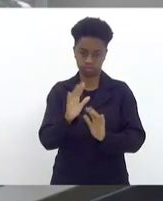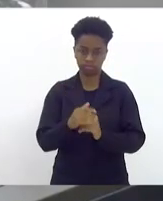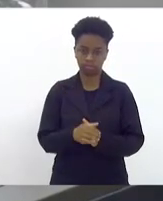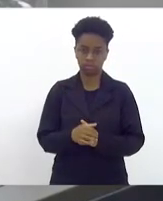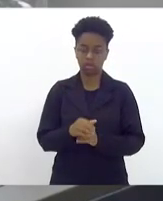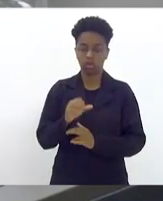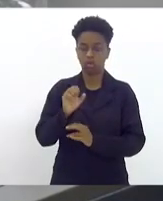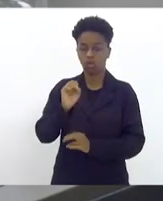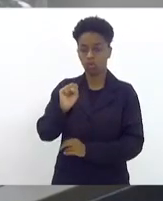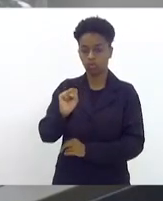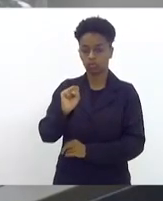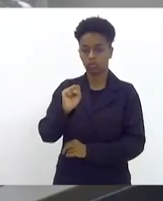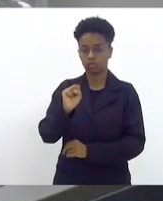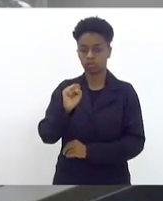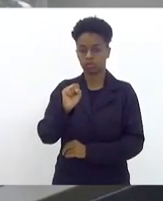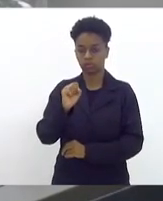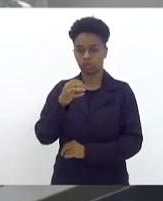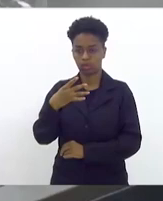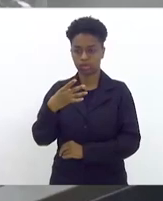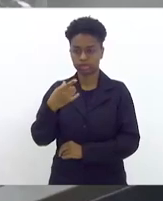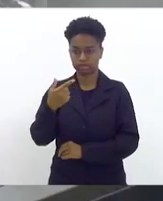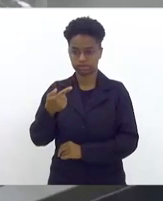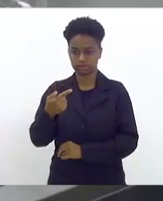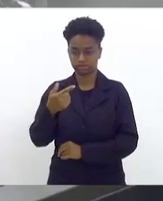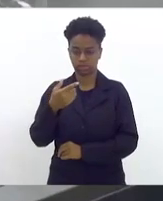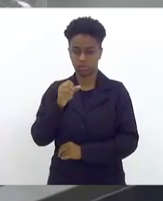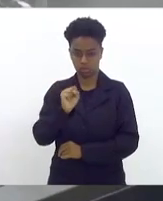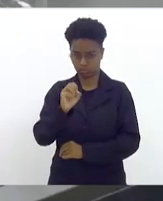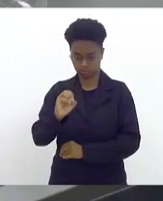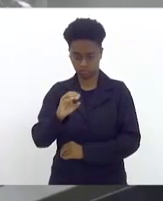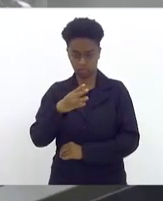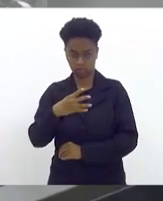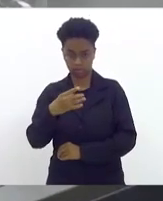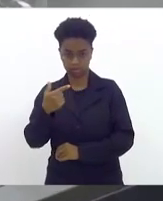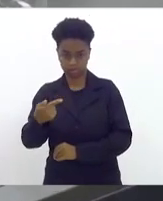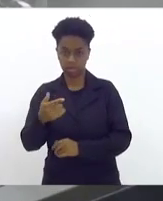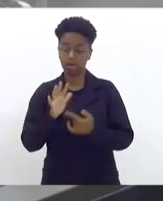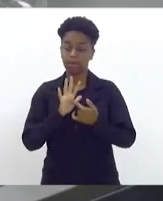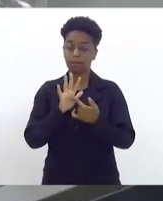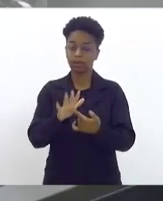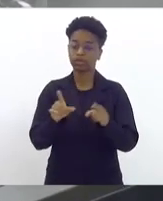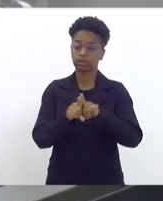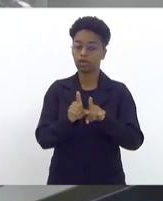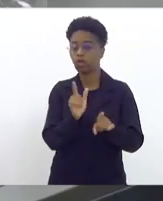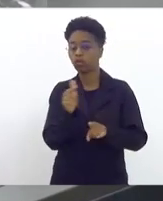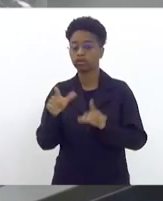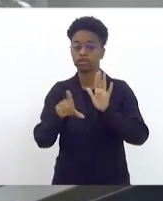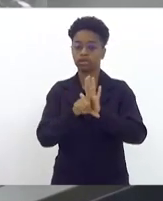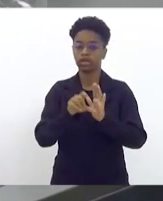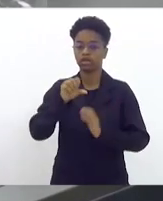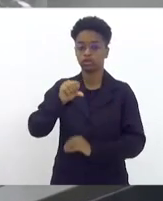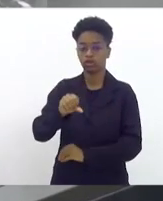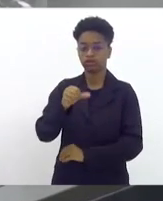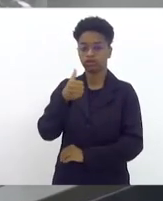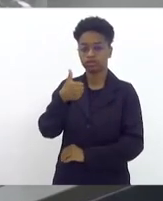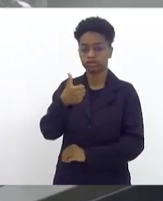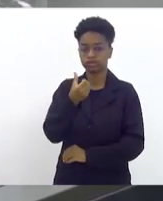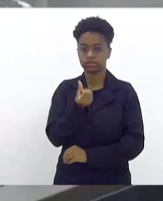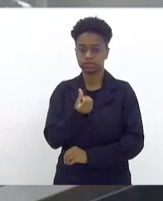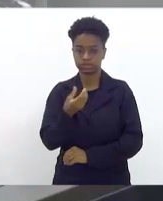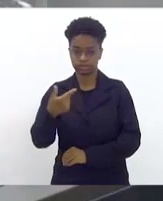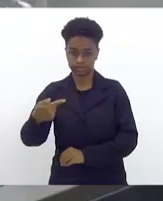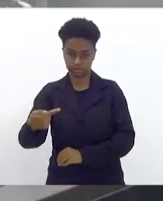8.47 é que tá leis embora ele faça a menção aqui no parecer a lei 9.167